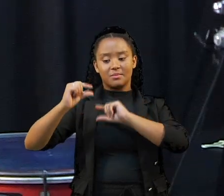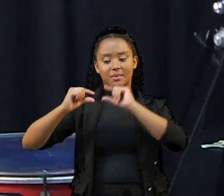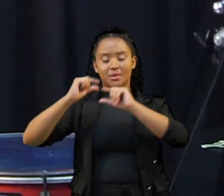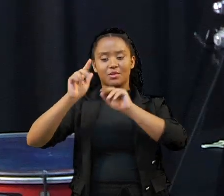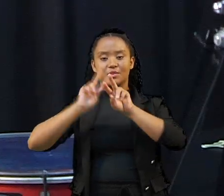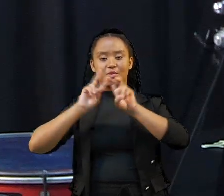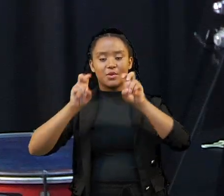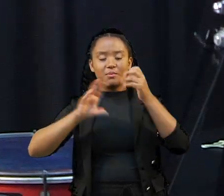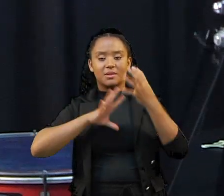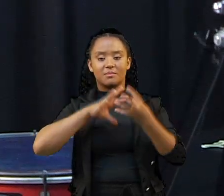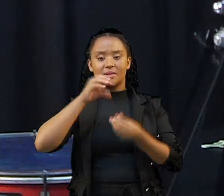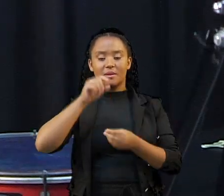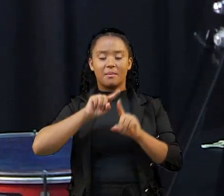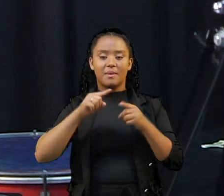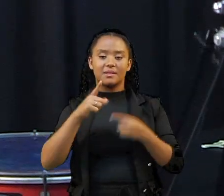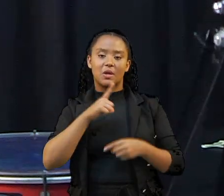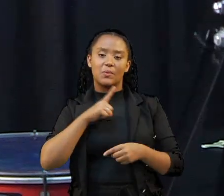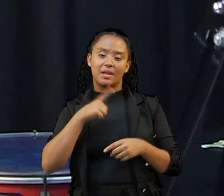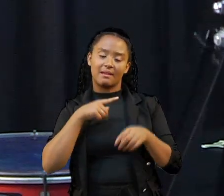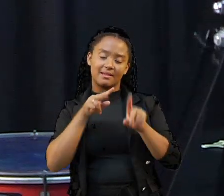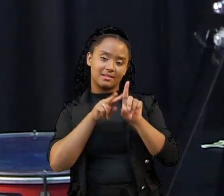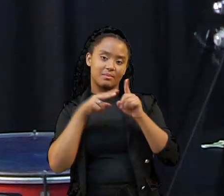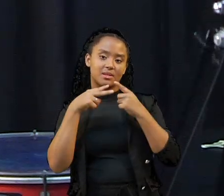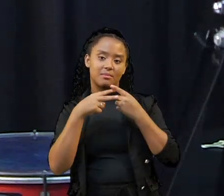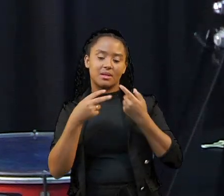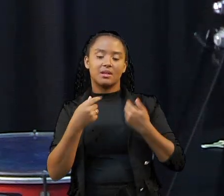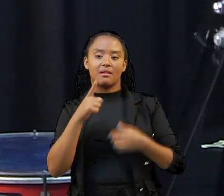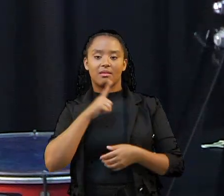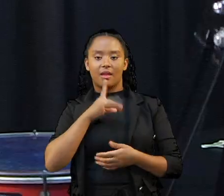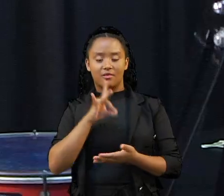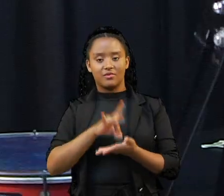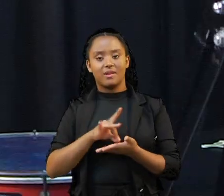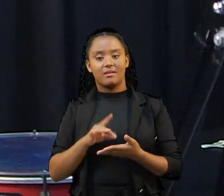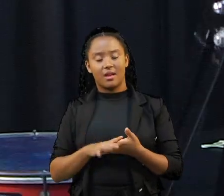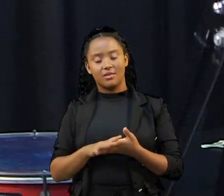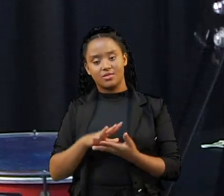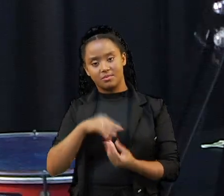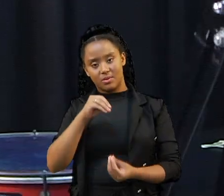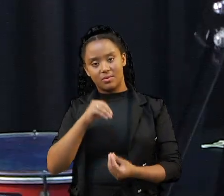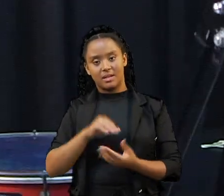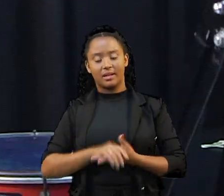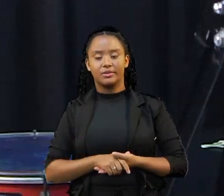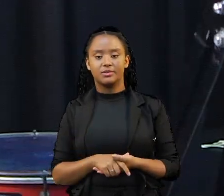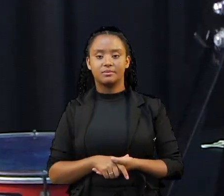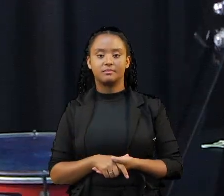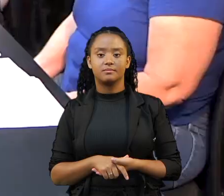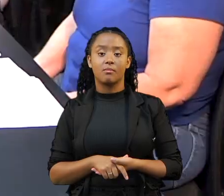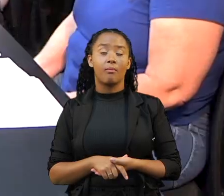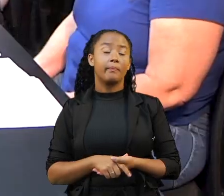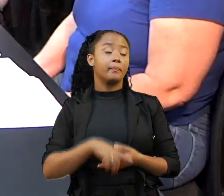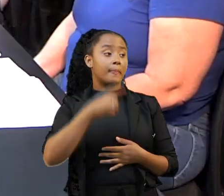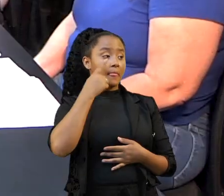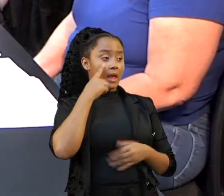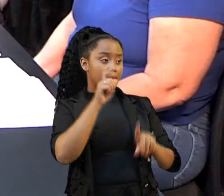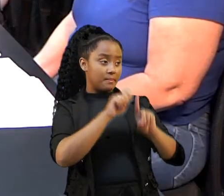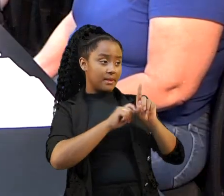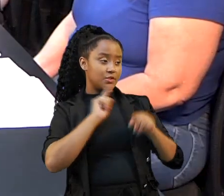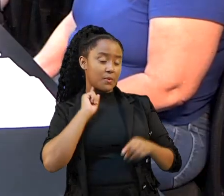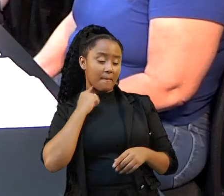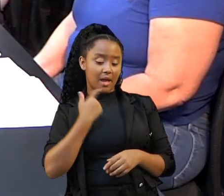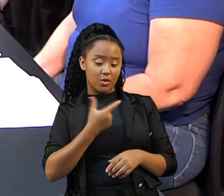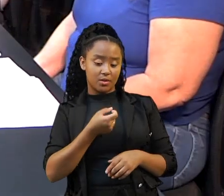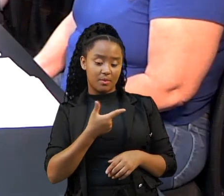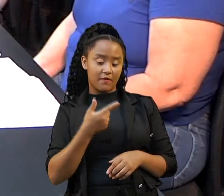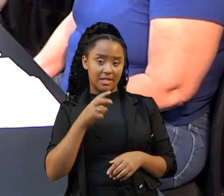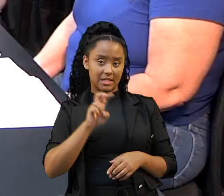engatinhando sobre a questão da espiritualidade, mas eu tenho essa visão de que realmente existe a espiritualidade. Olha aqui, em maio